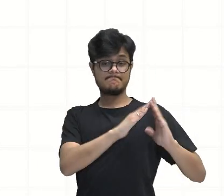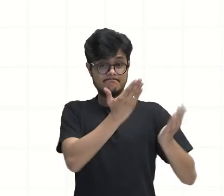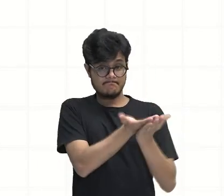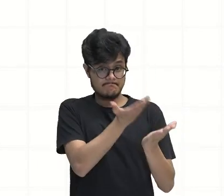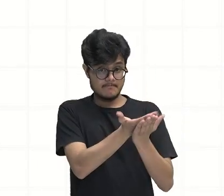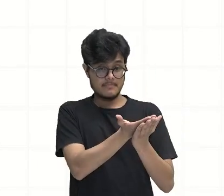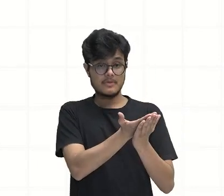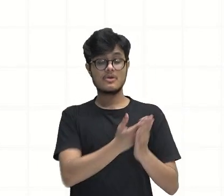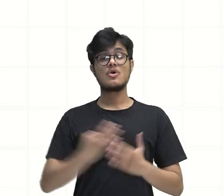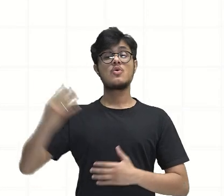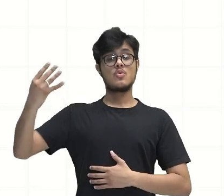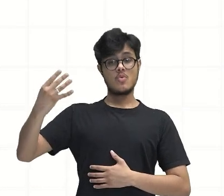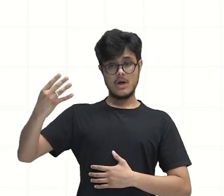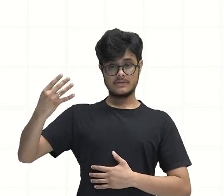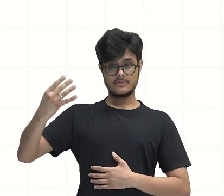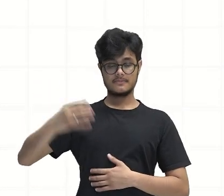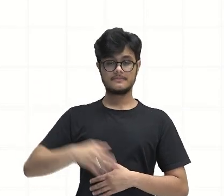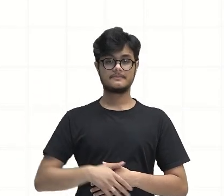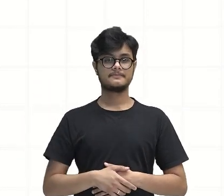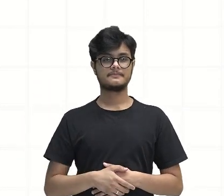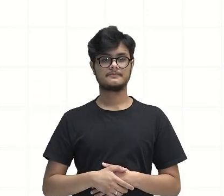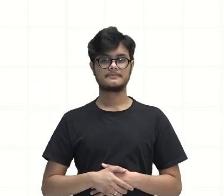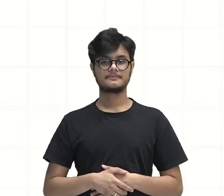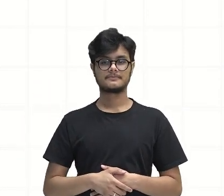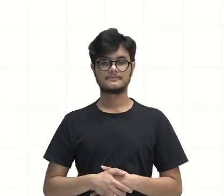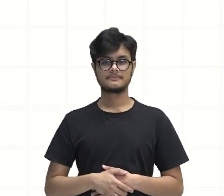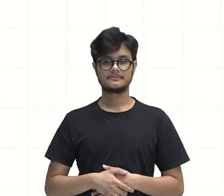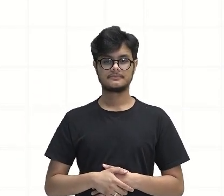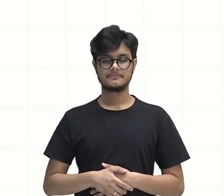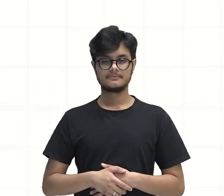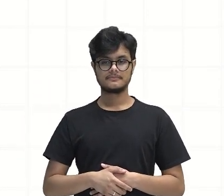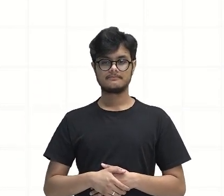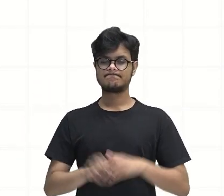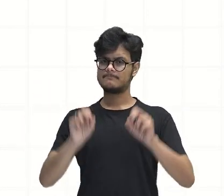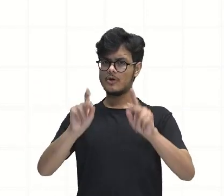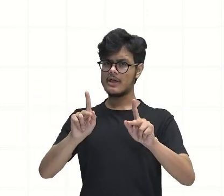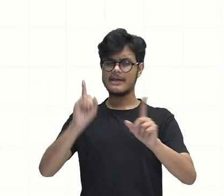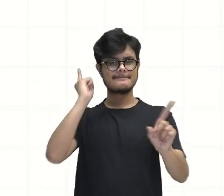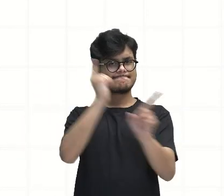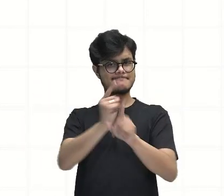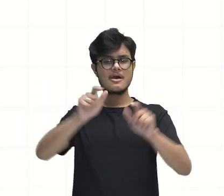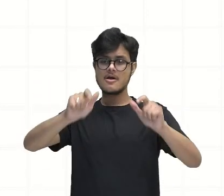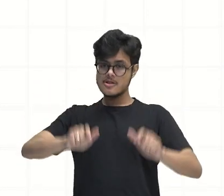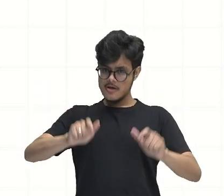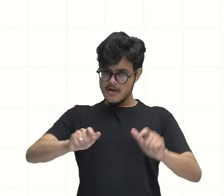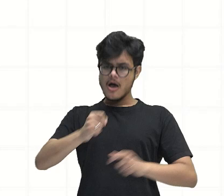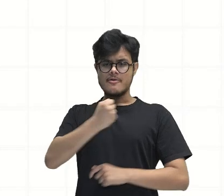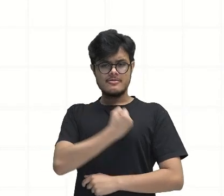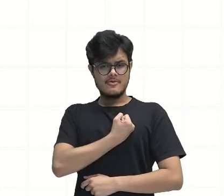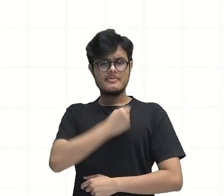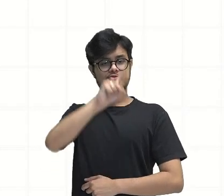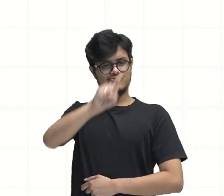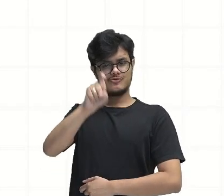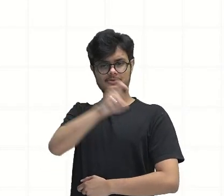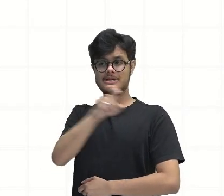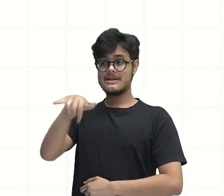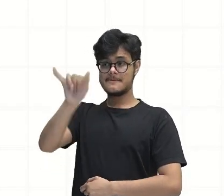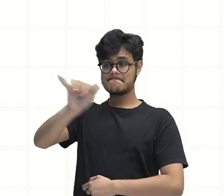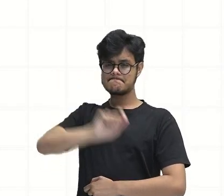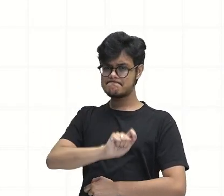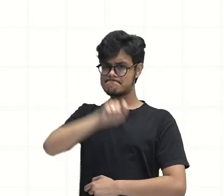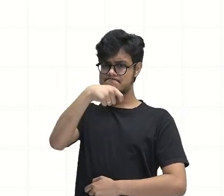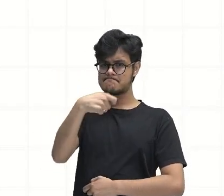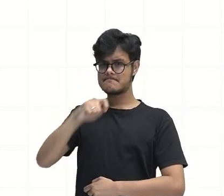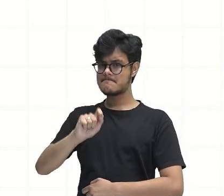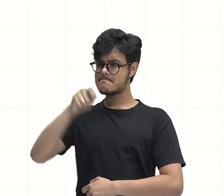ser 4. Tudo bem? Então, eu já tenho as coordenadas e eu preciso determinar o